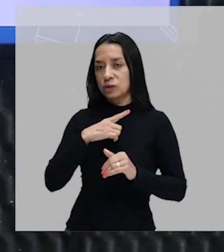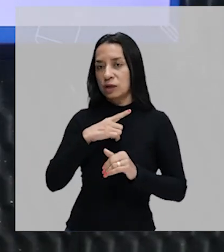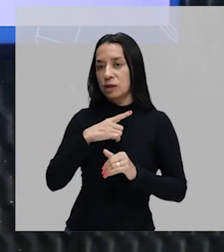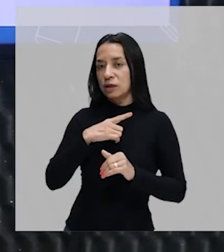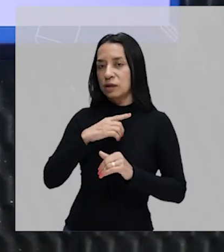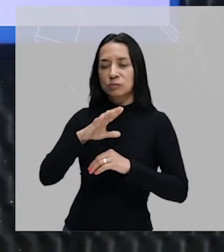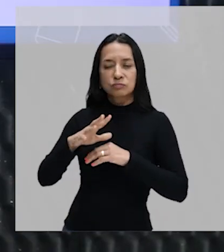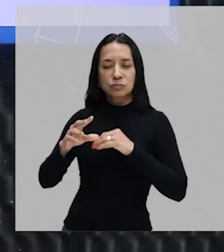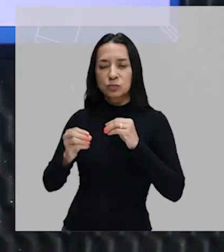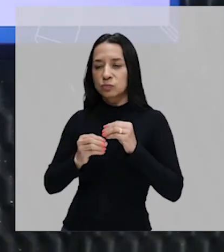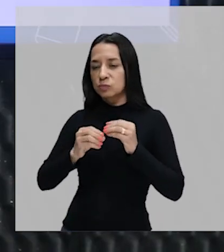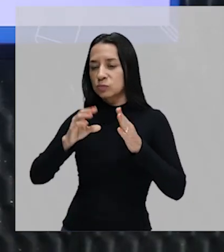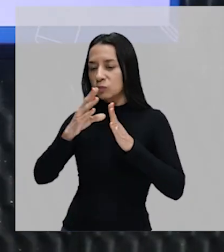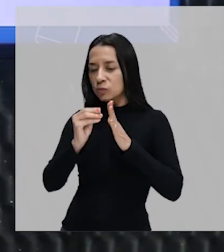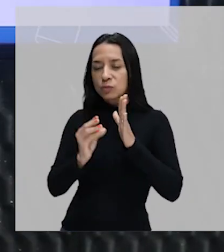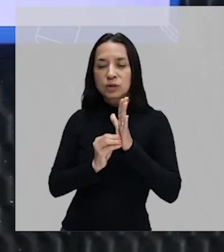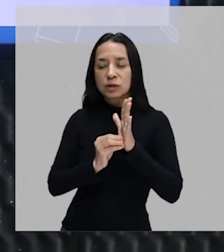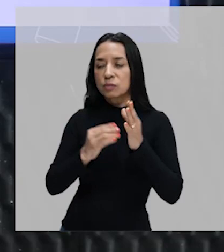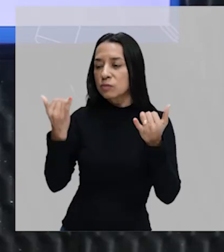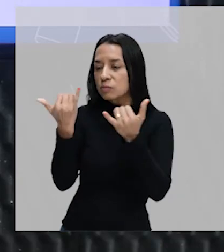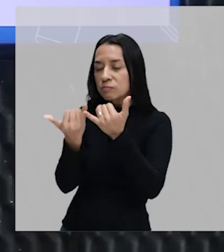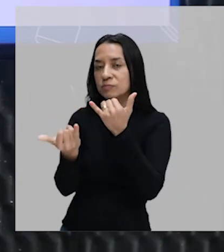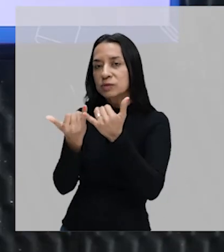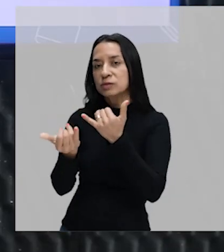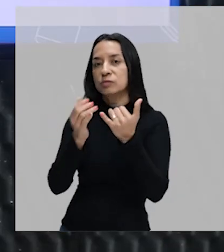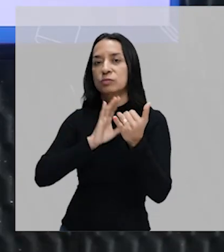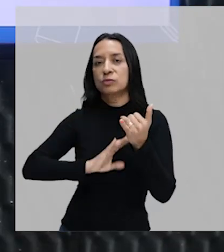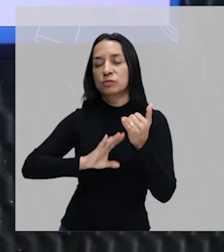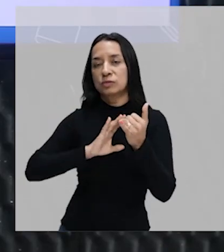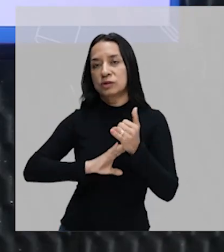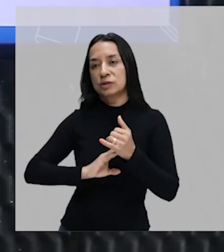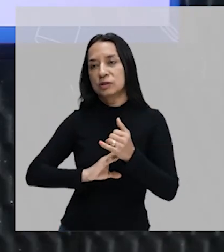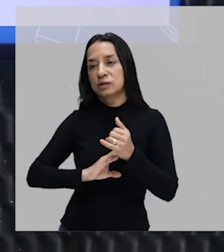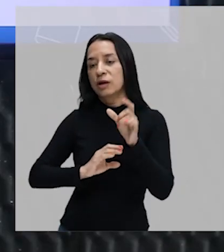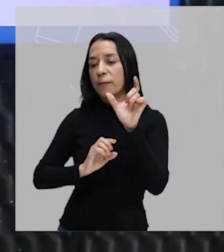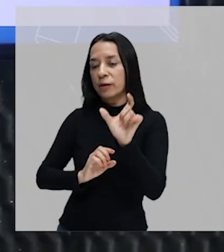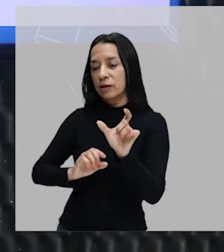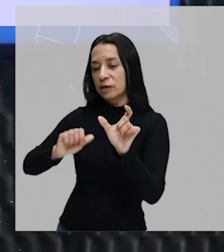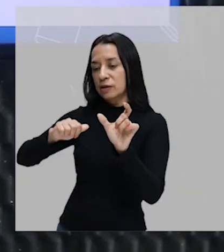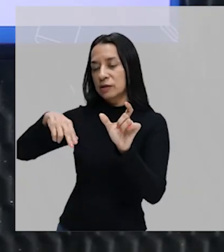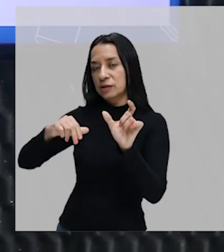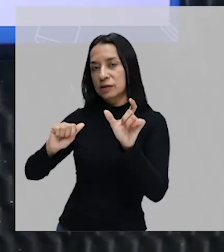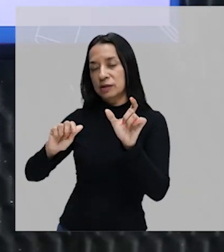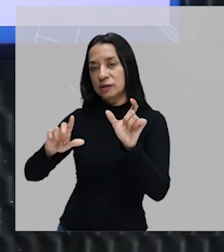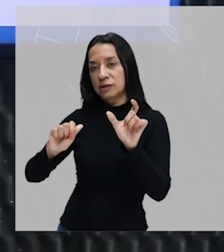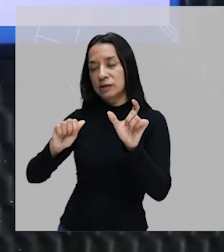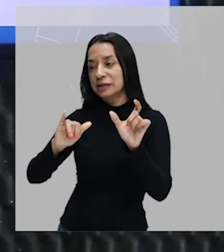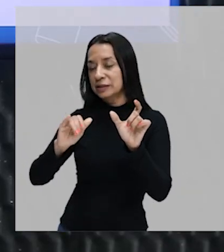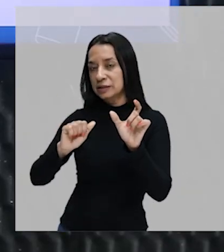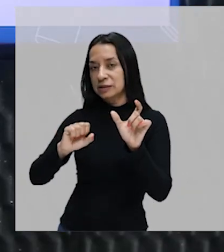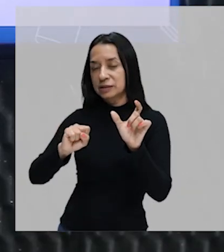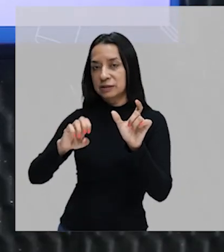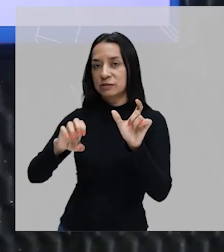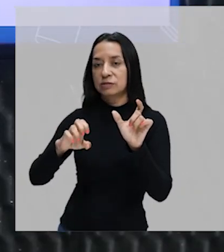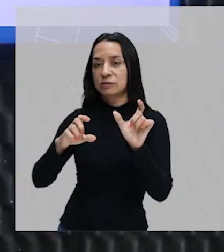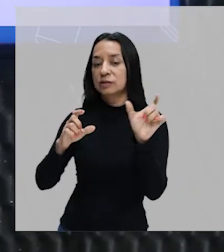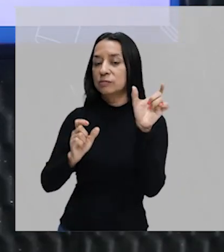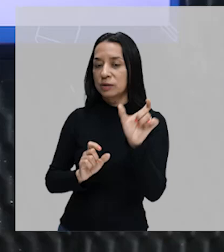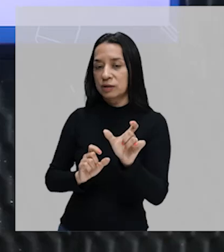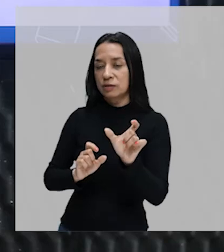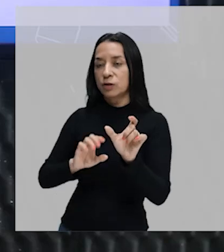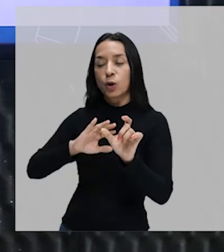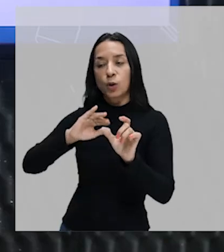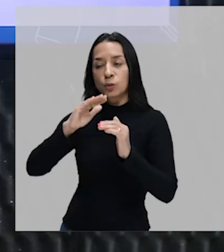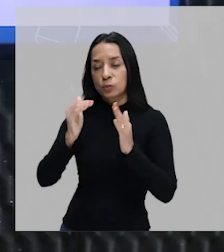análise sintática, tem a análise das palavras, né, das funções das palavras, tem todas as classes